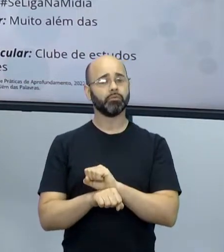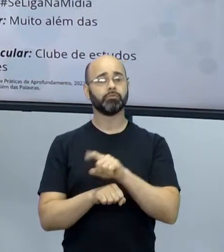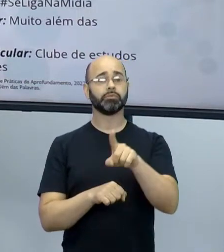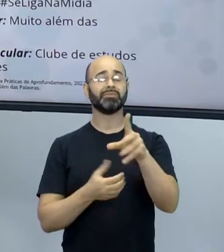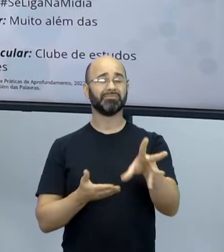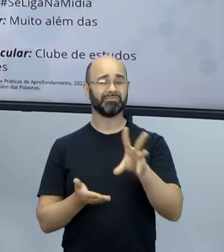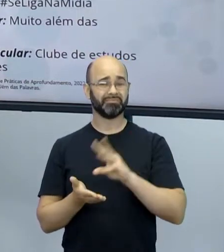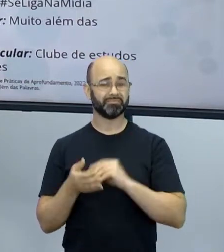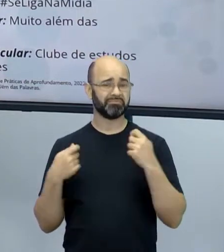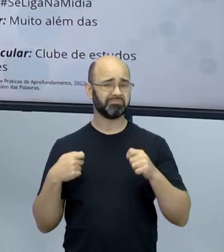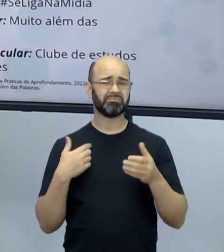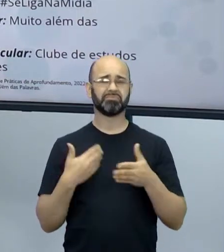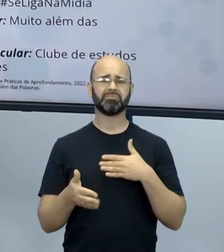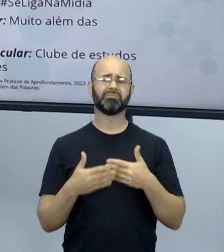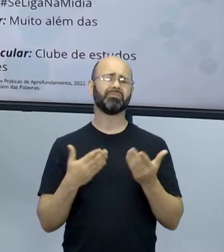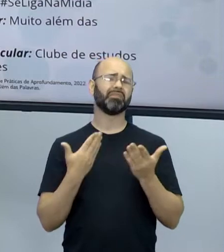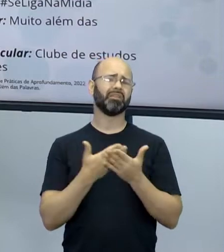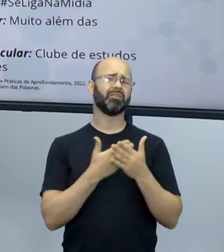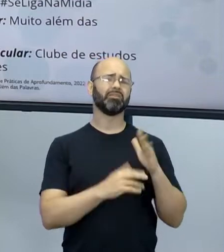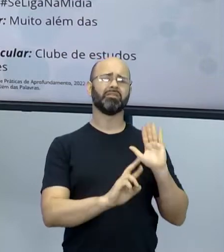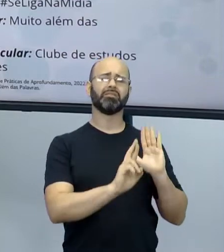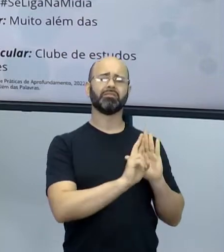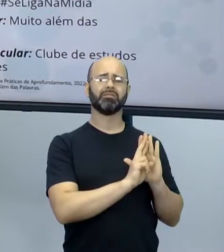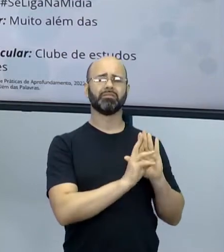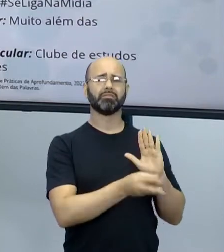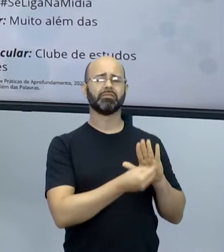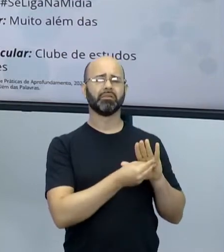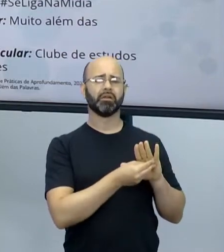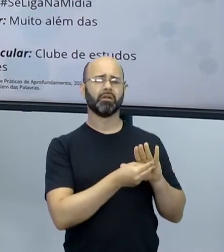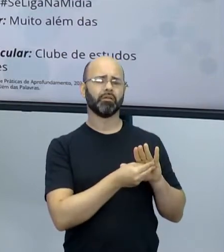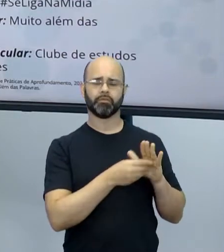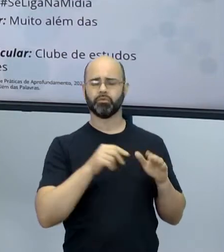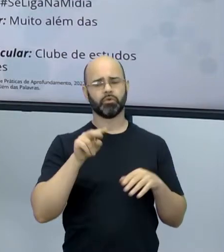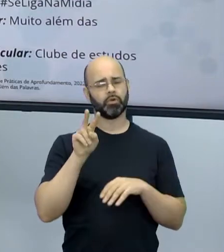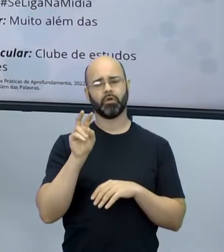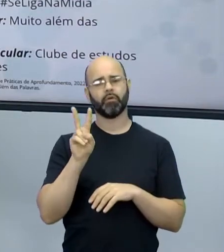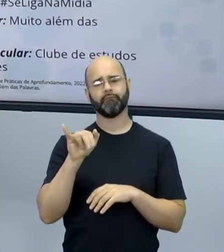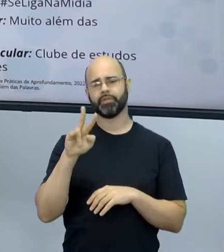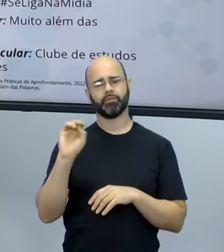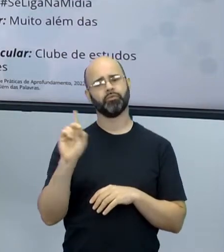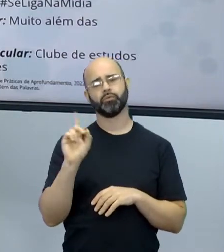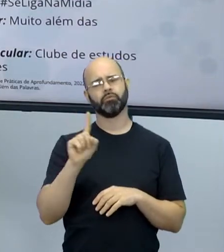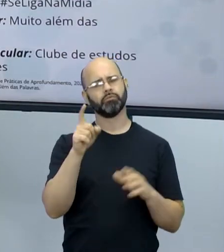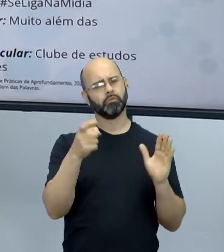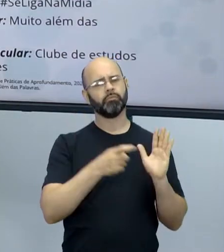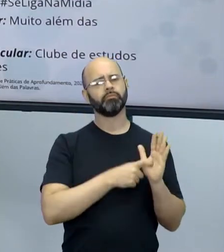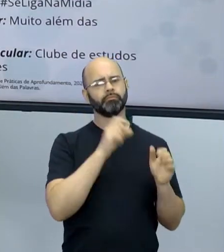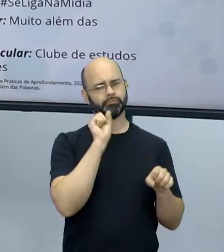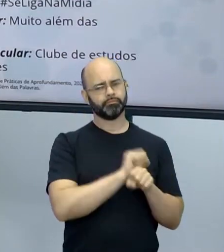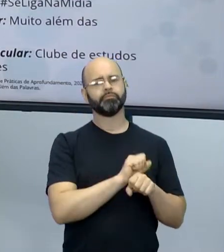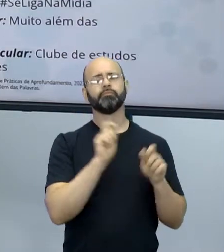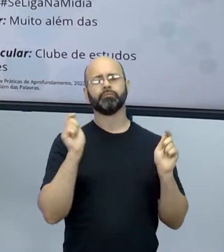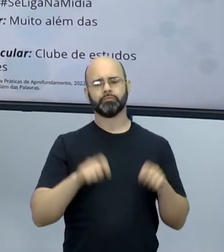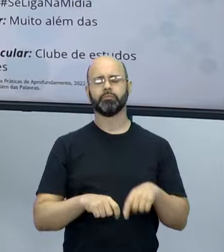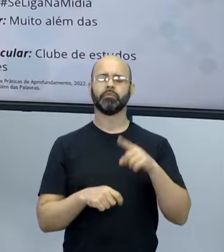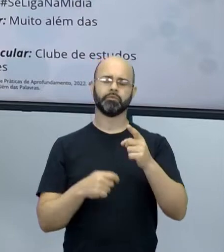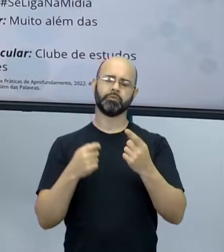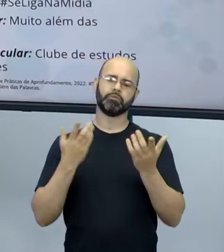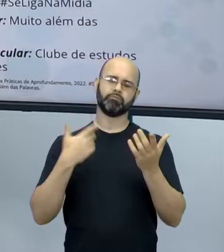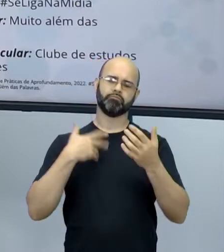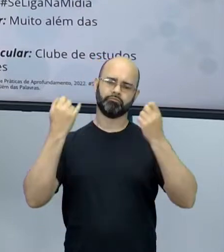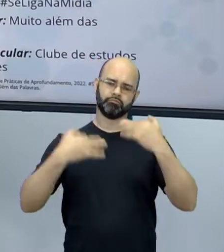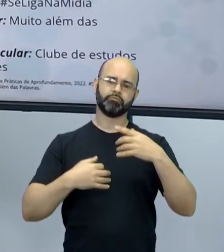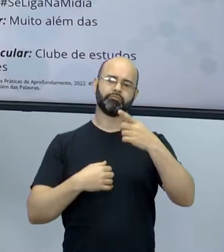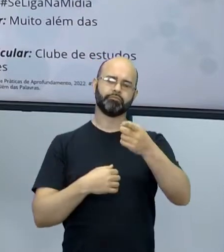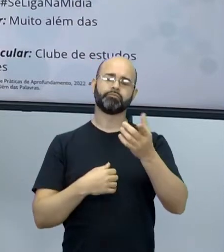anotar alguma coisa. Ela é gravada, cara, não está ao vivo não. Dá uma pausa, anota, debata com os colegas. Tem muita pergunta que eu vou fazer aqui para vocês, que seria